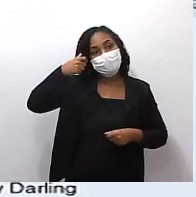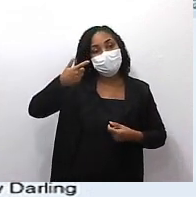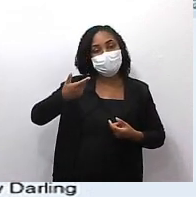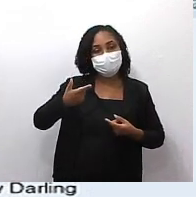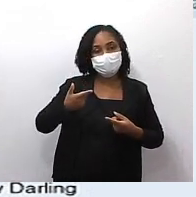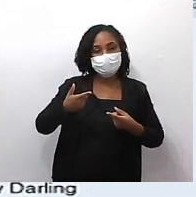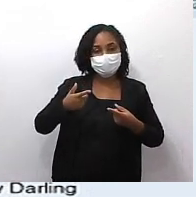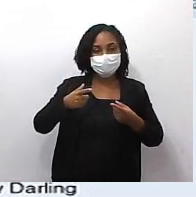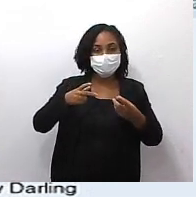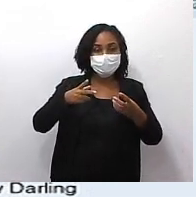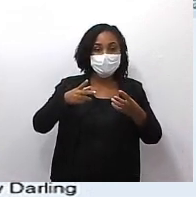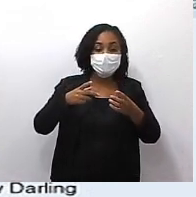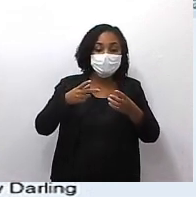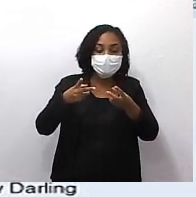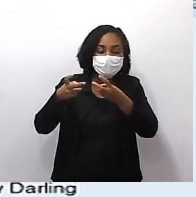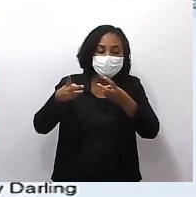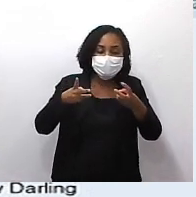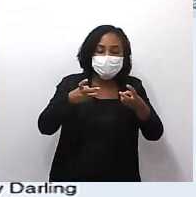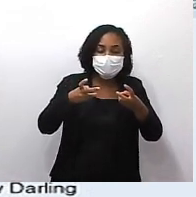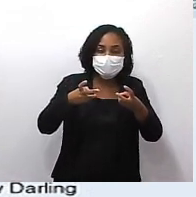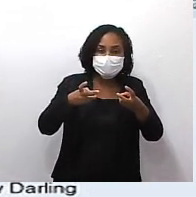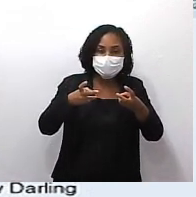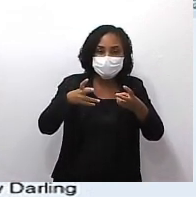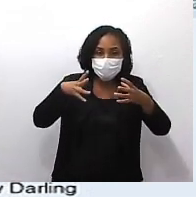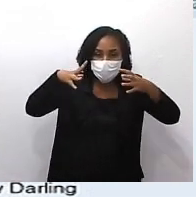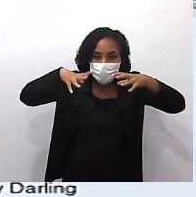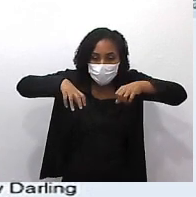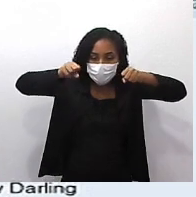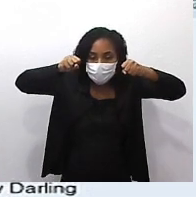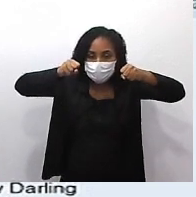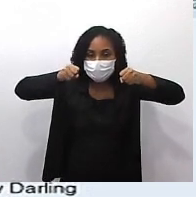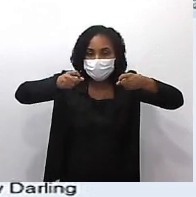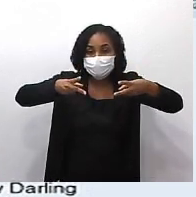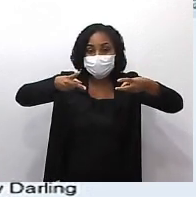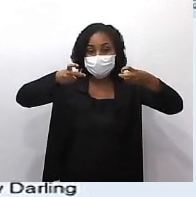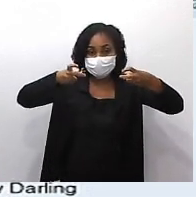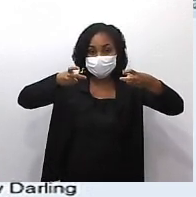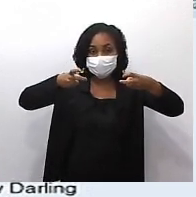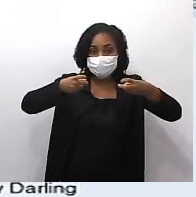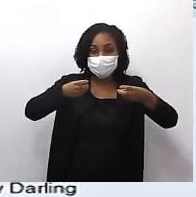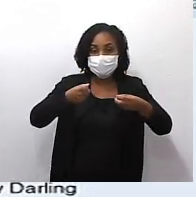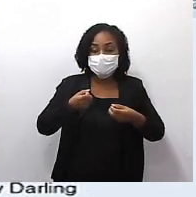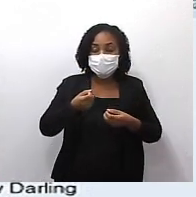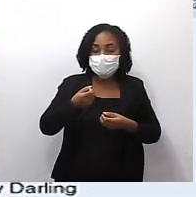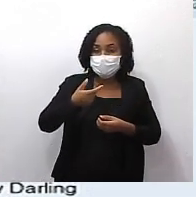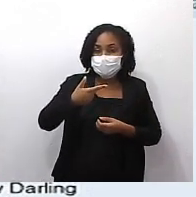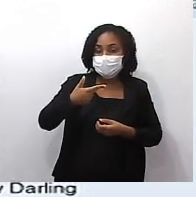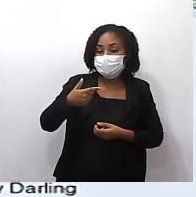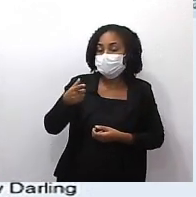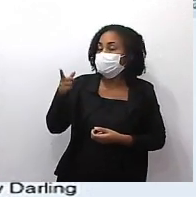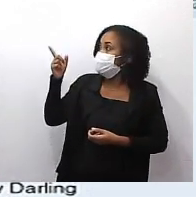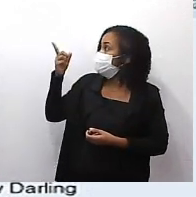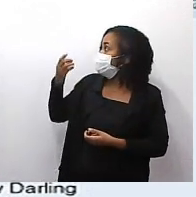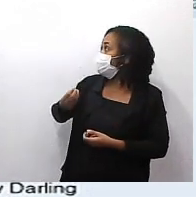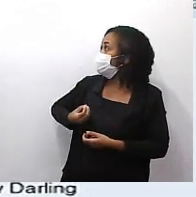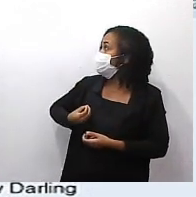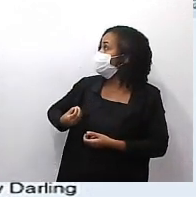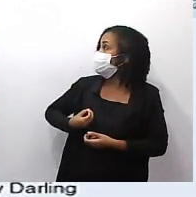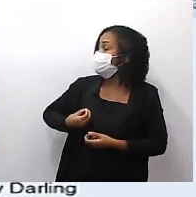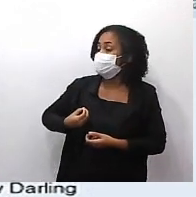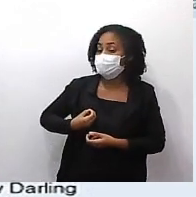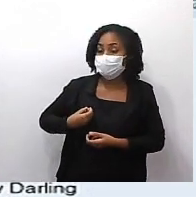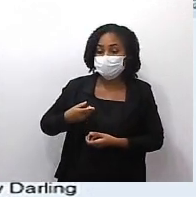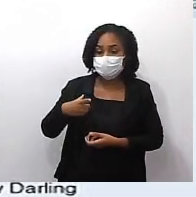causa do deserto do Saara, de que a África toda é seca. Mas percebe a quantidade de água que eu tenho na África, né? Eu tenho ali